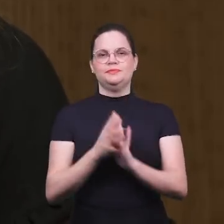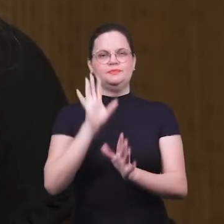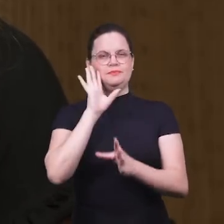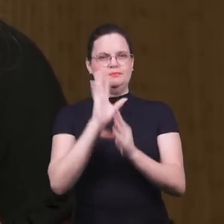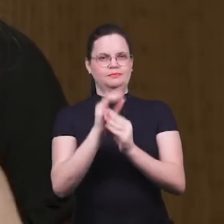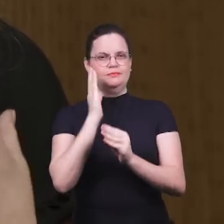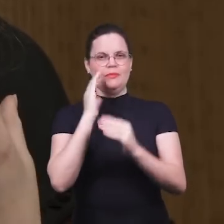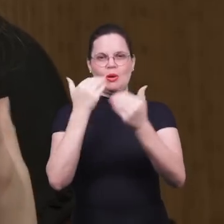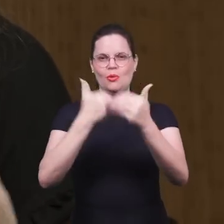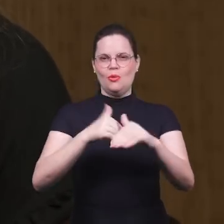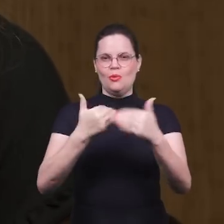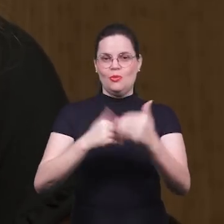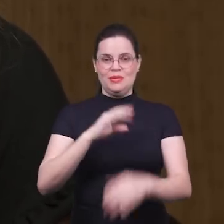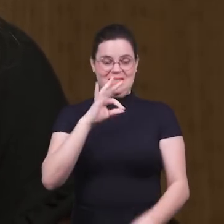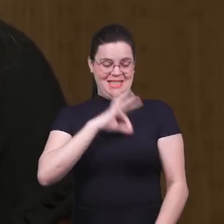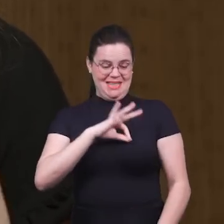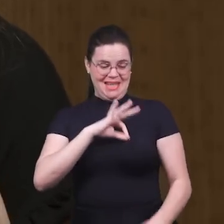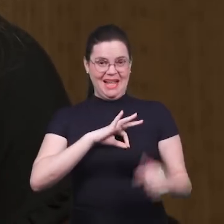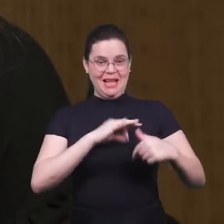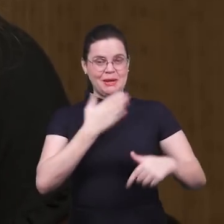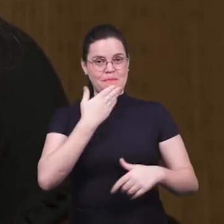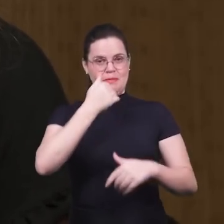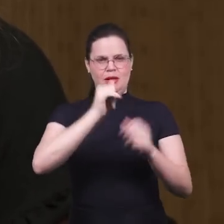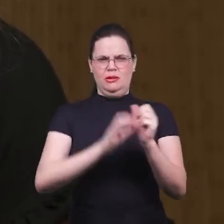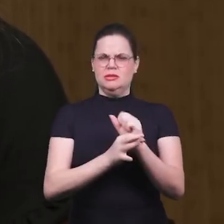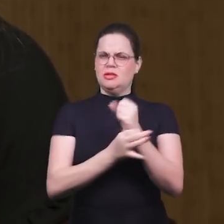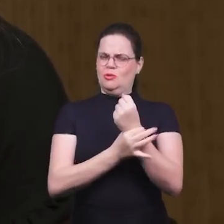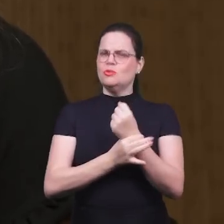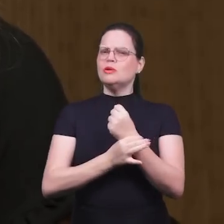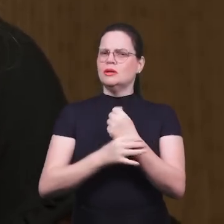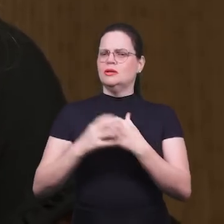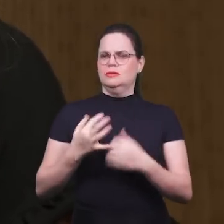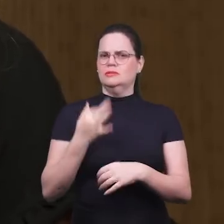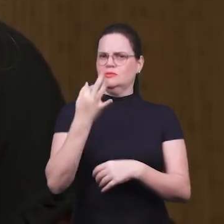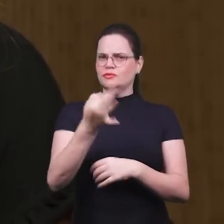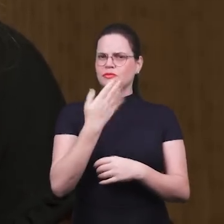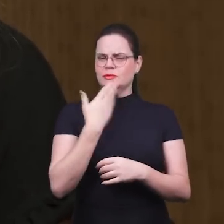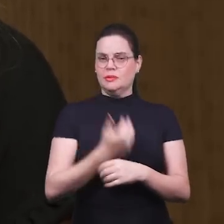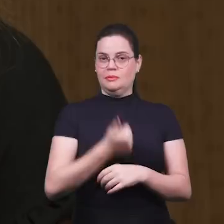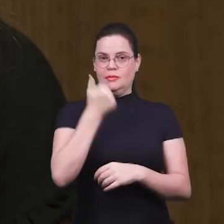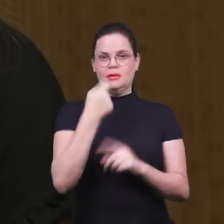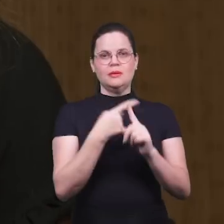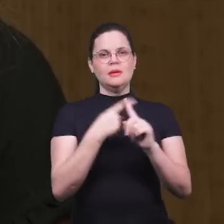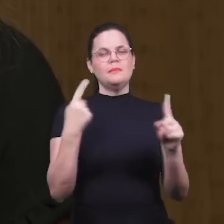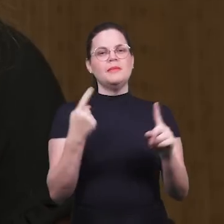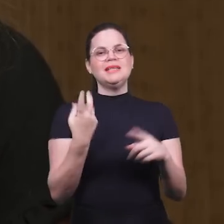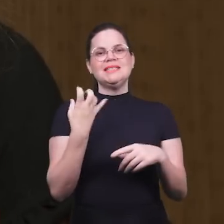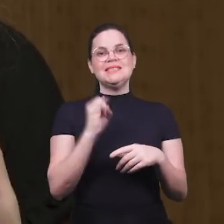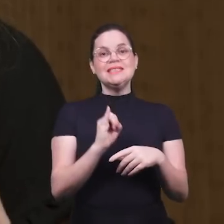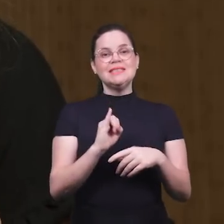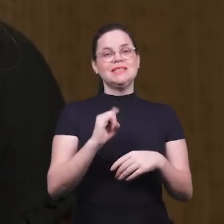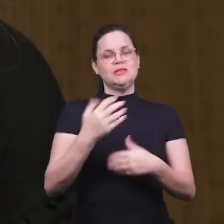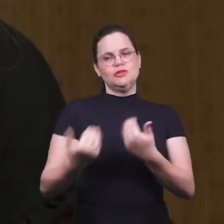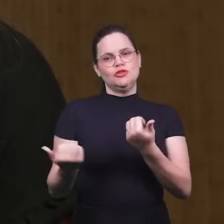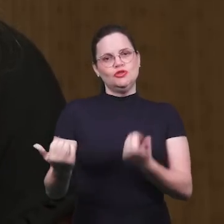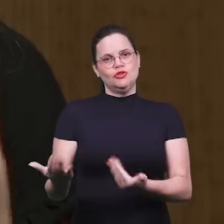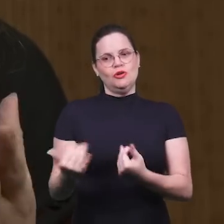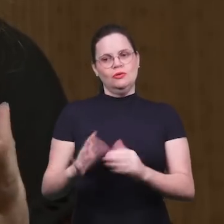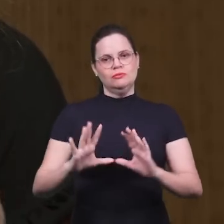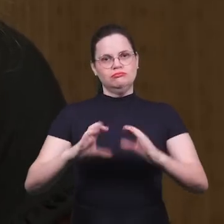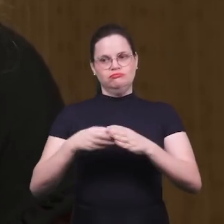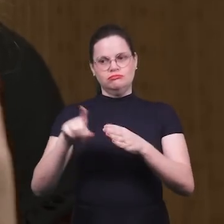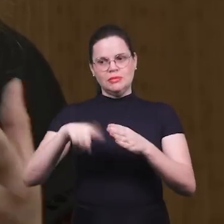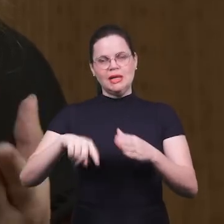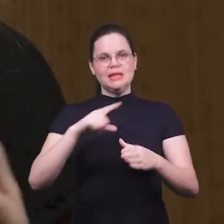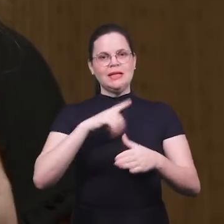que o concurso traz uma segurança maior para o futuro, principalmente na questão financeira. E como aqueles jovens que são autônomos em